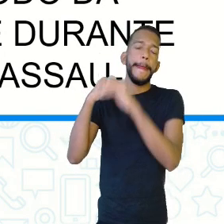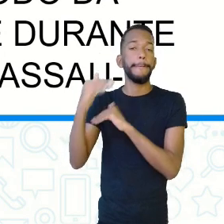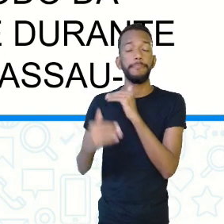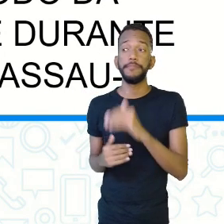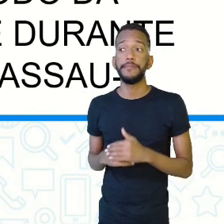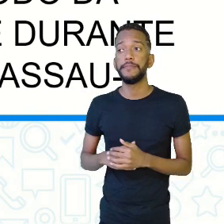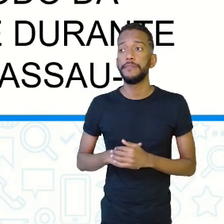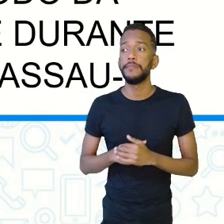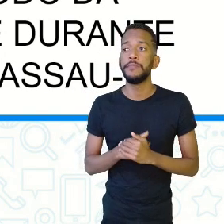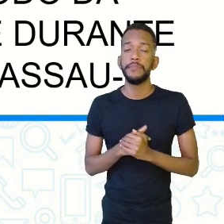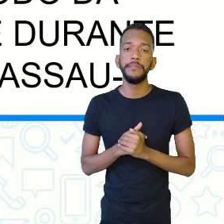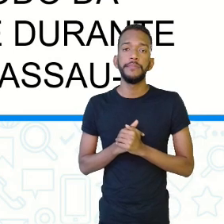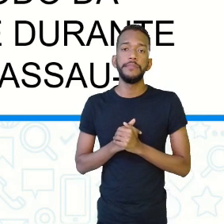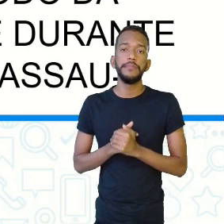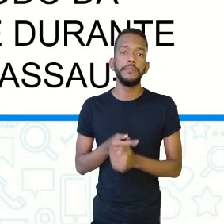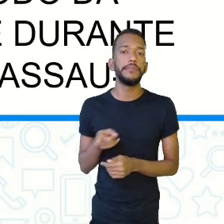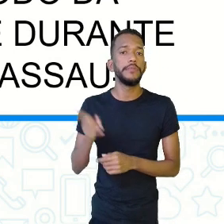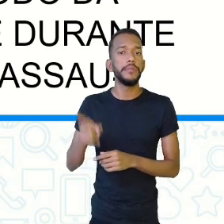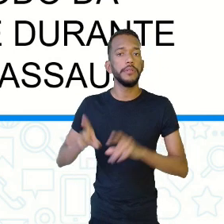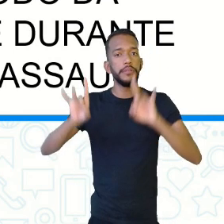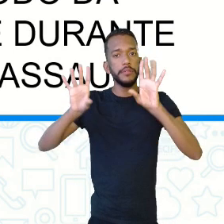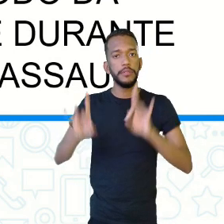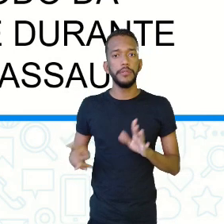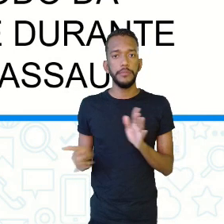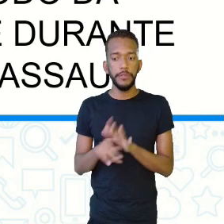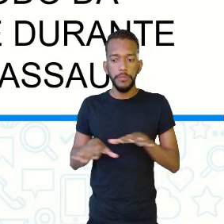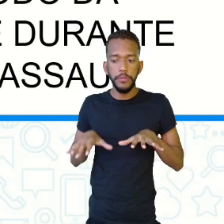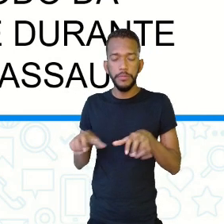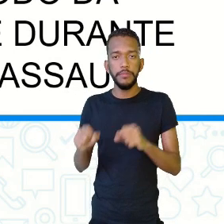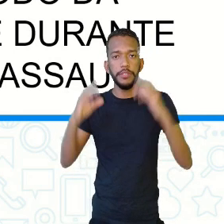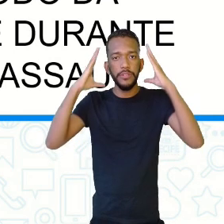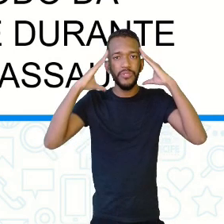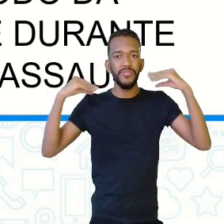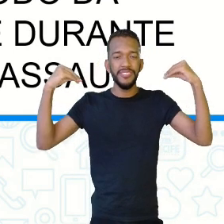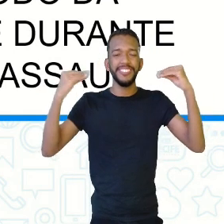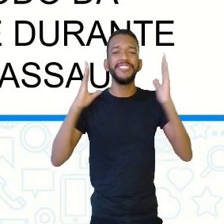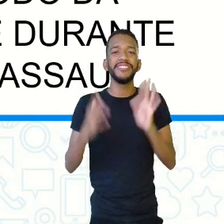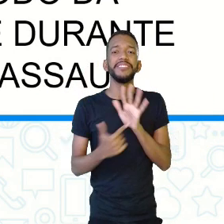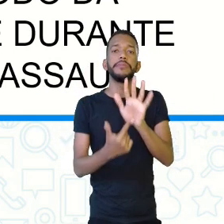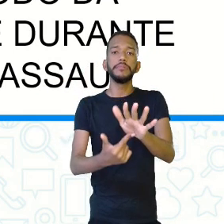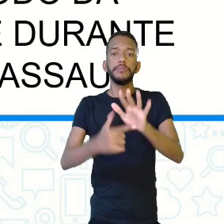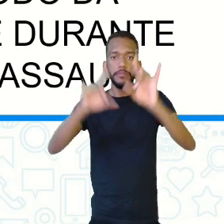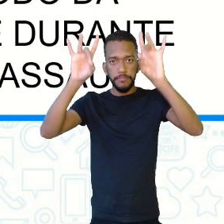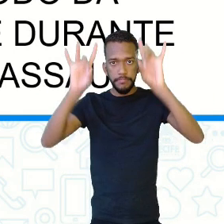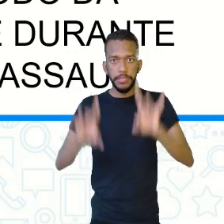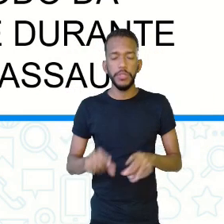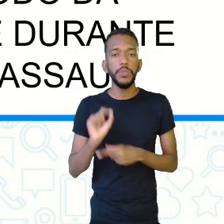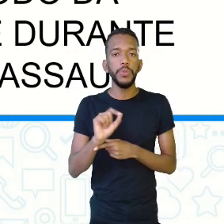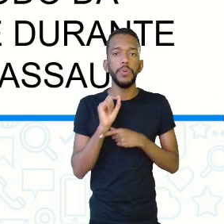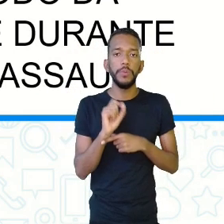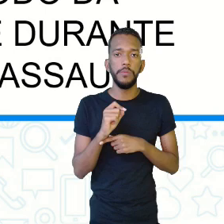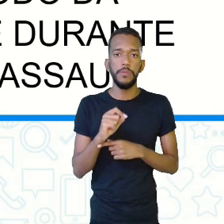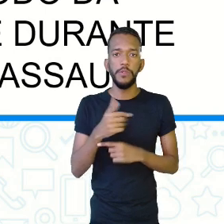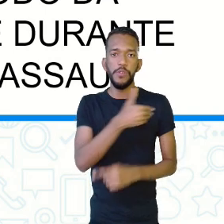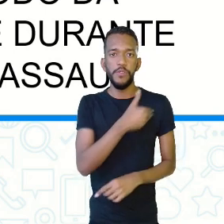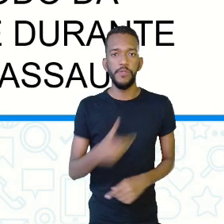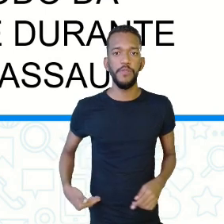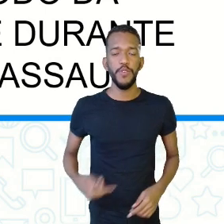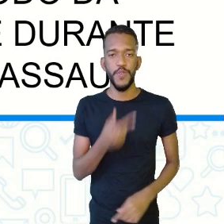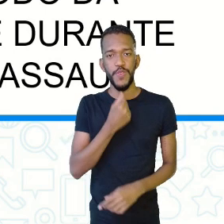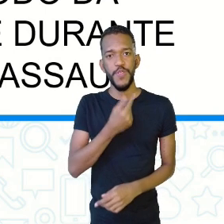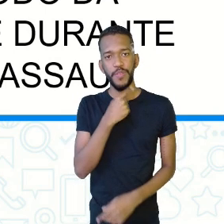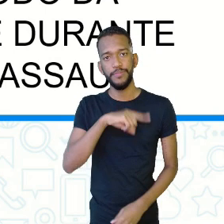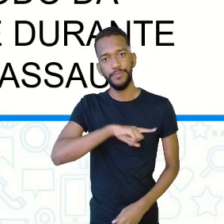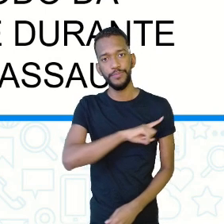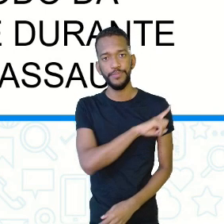Foi especialmente na ocupação holandesa, dando destaque ao governo de Maurício de Nassau,